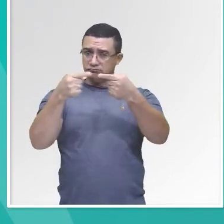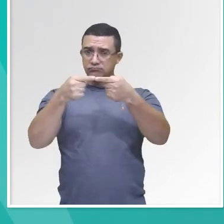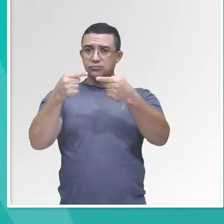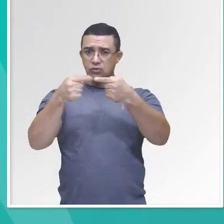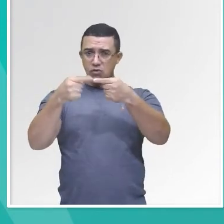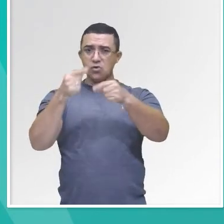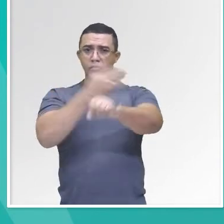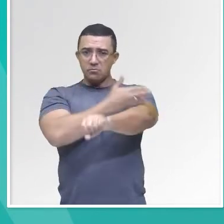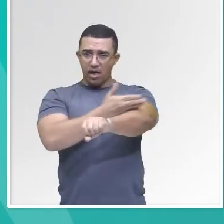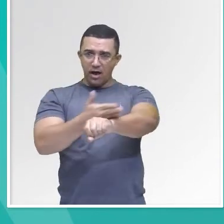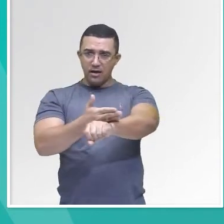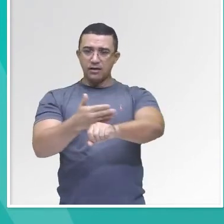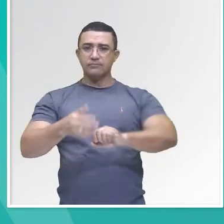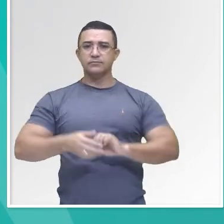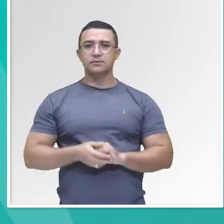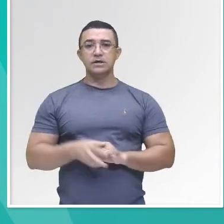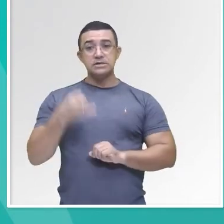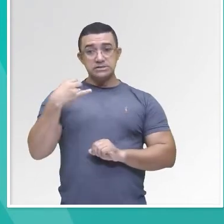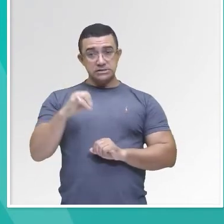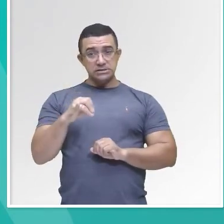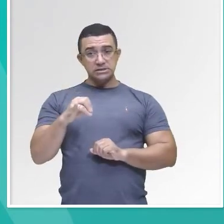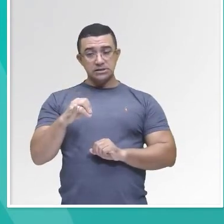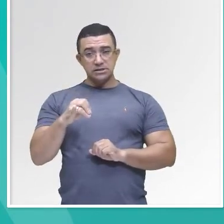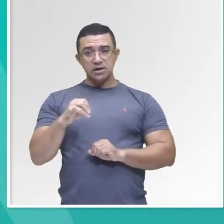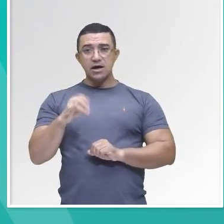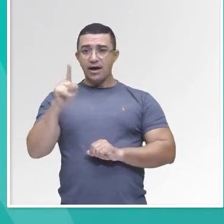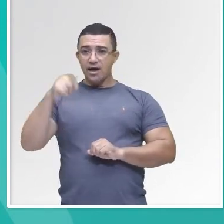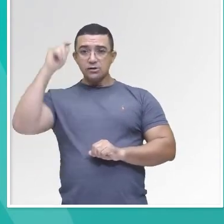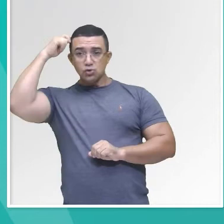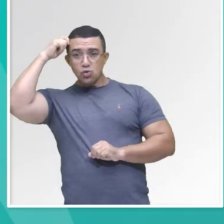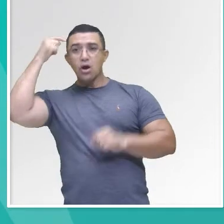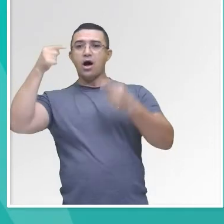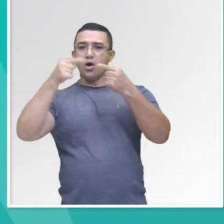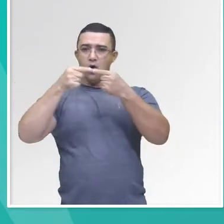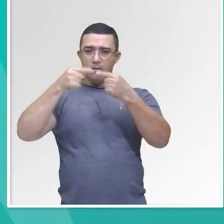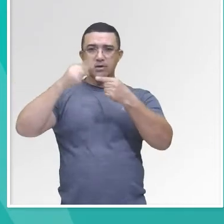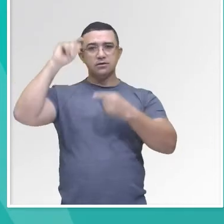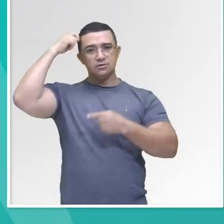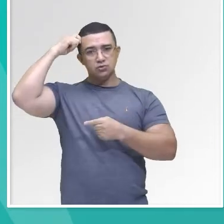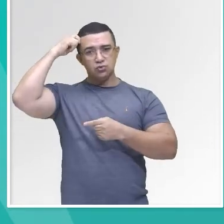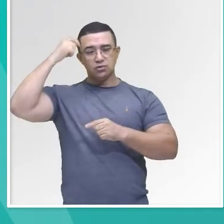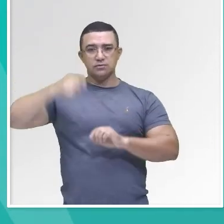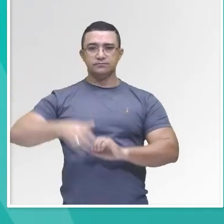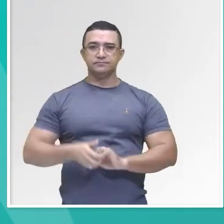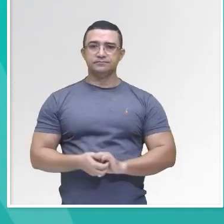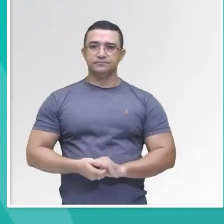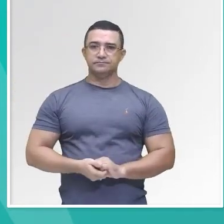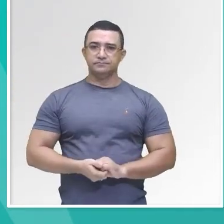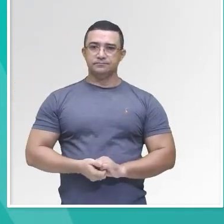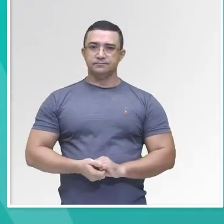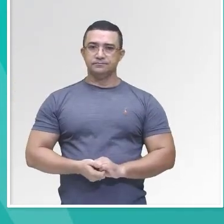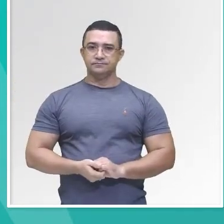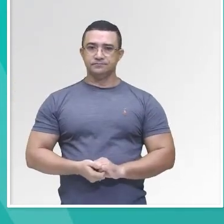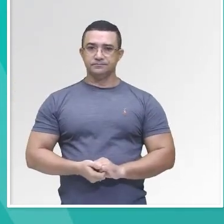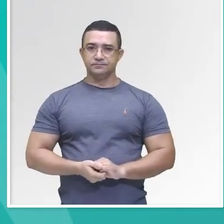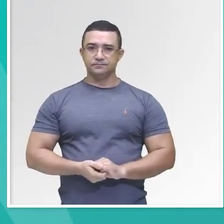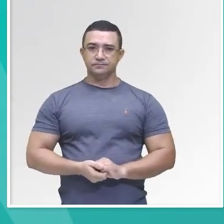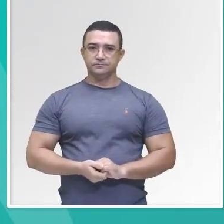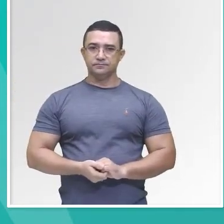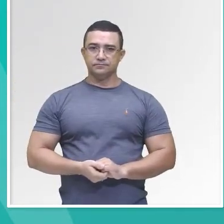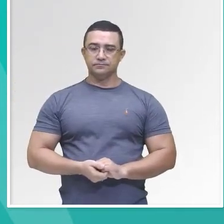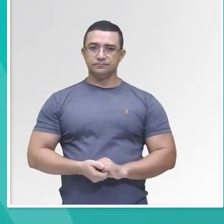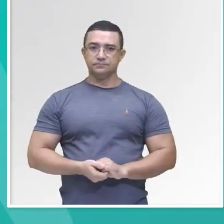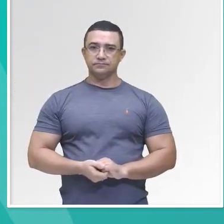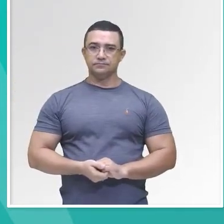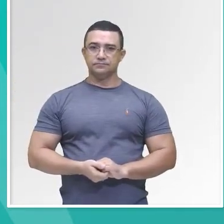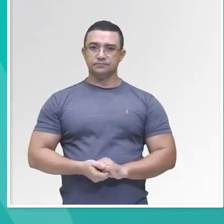casa clara. Se ela é uma peça escura, ela vai ficar na casa escura. No caso, aqui, nós temos uma peça